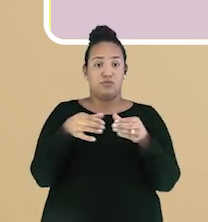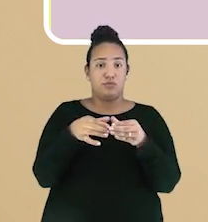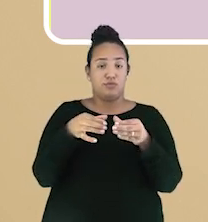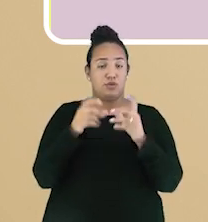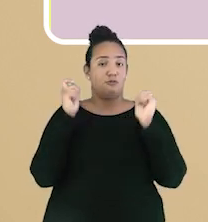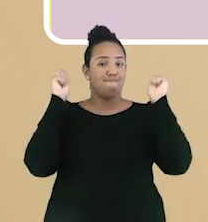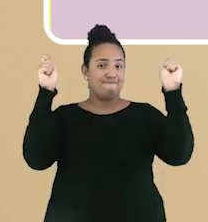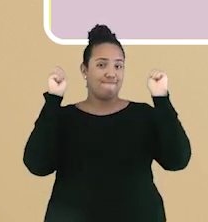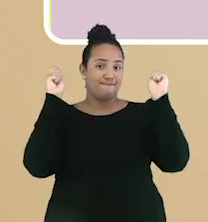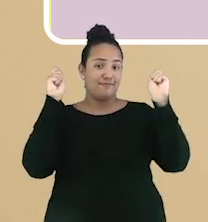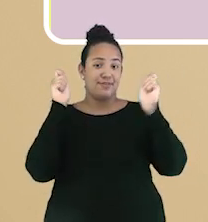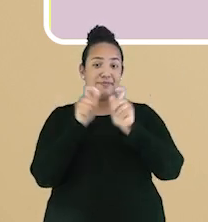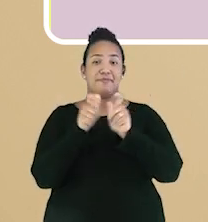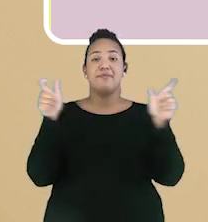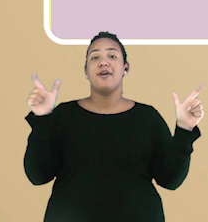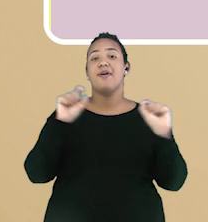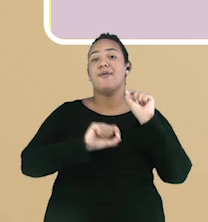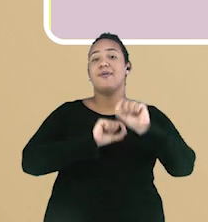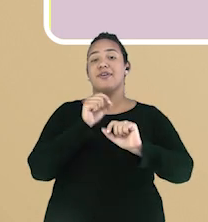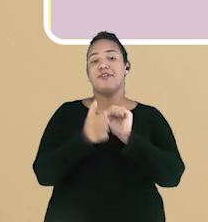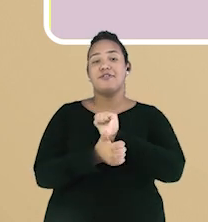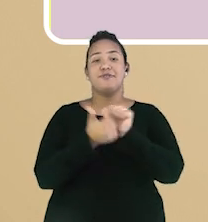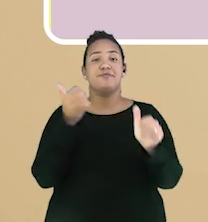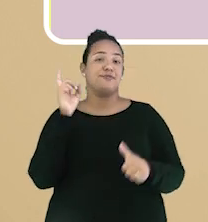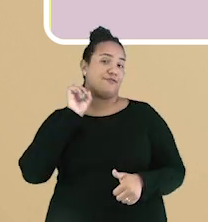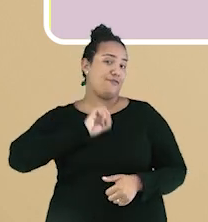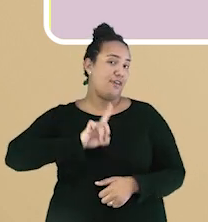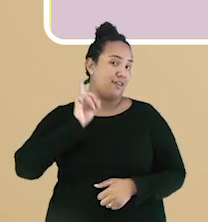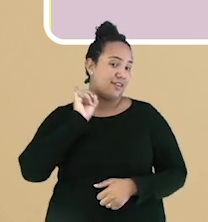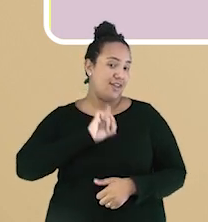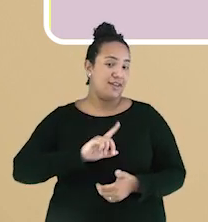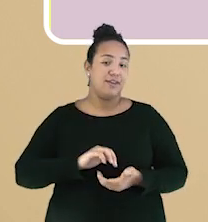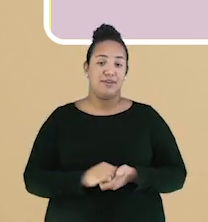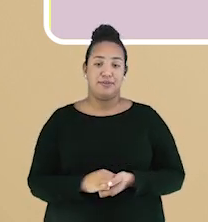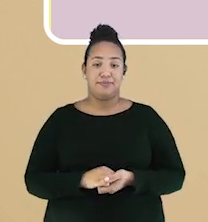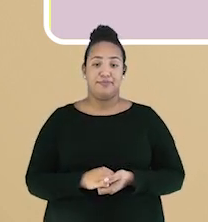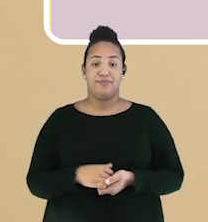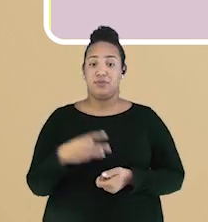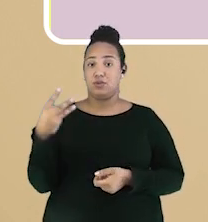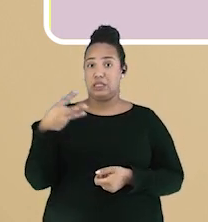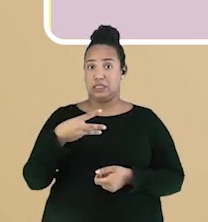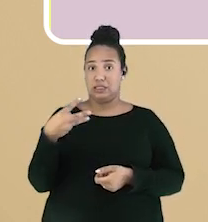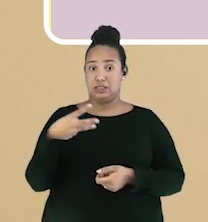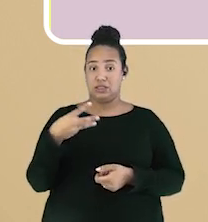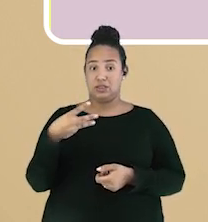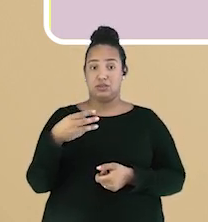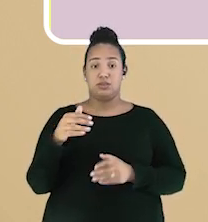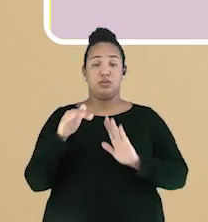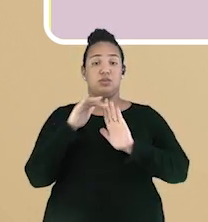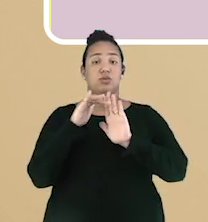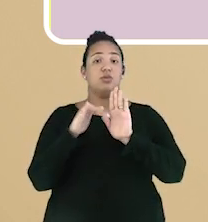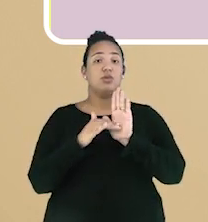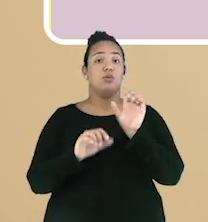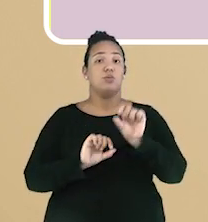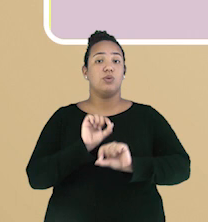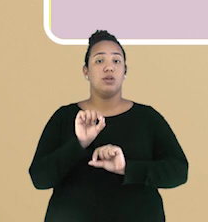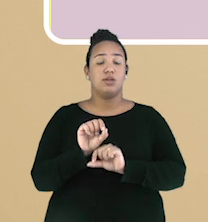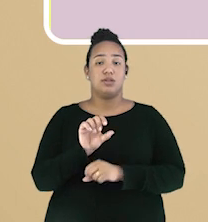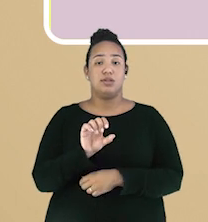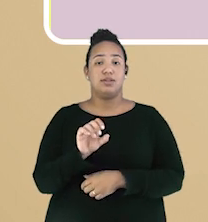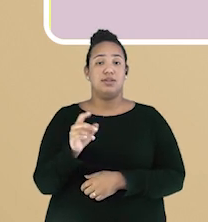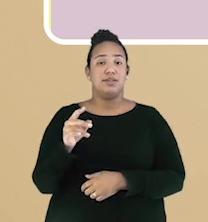o Flamengo. O time que ficou em terceiro lugar na torcida é o São Paulo.